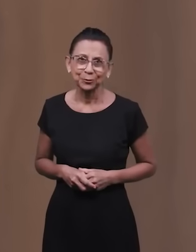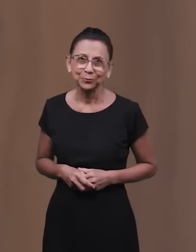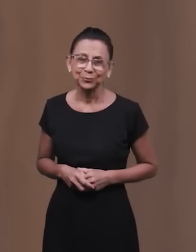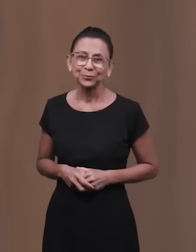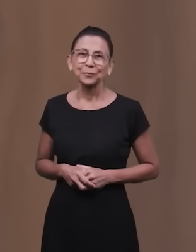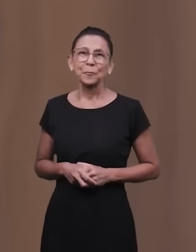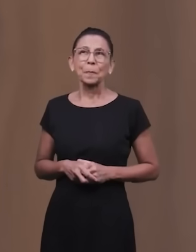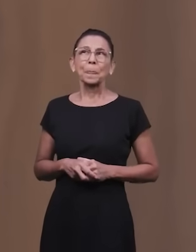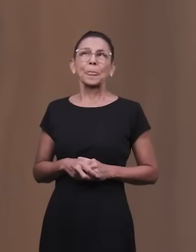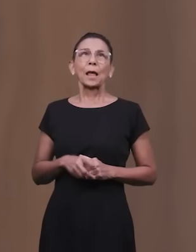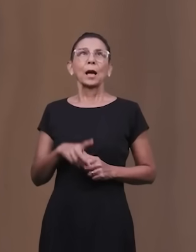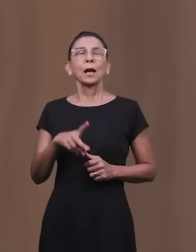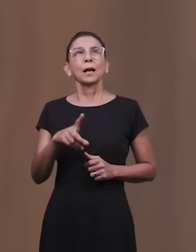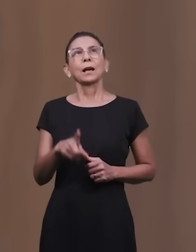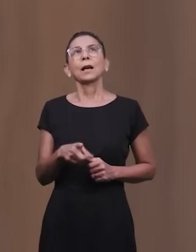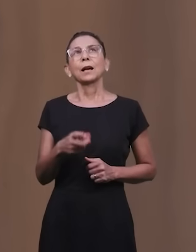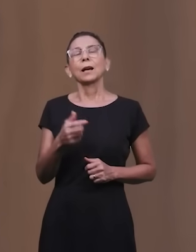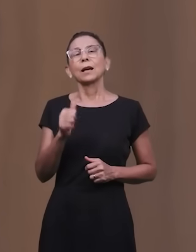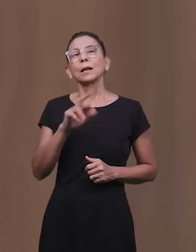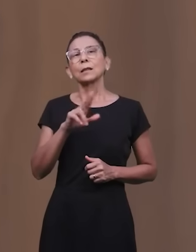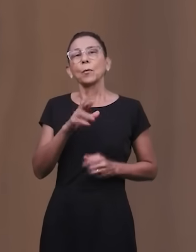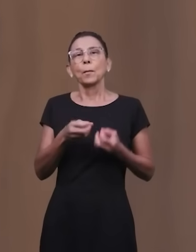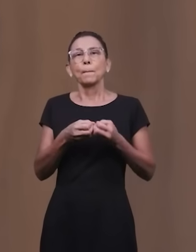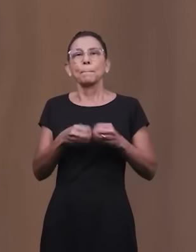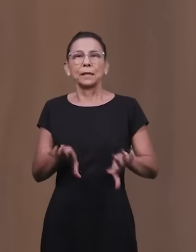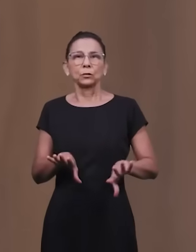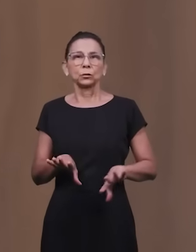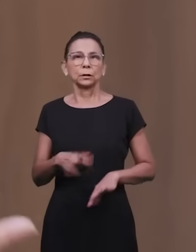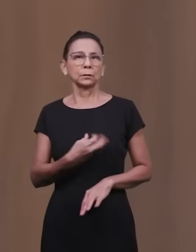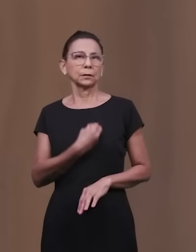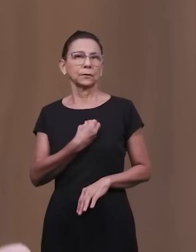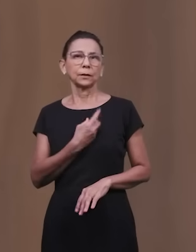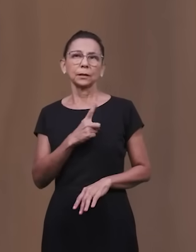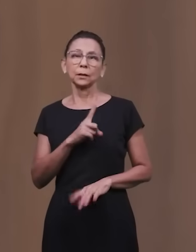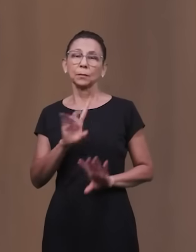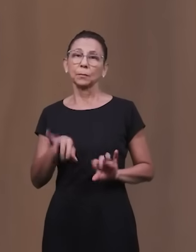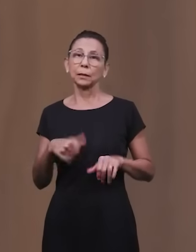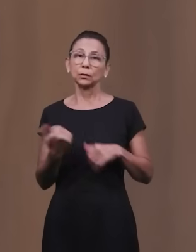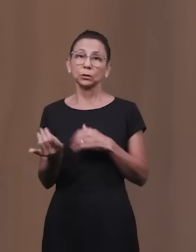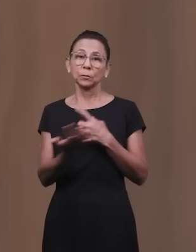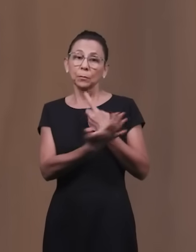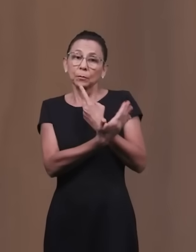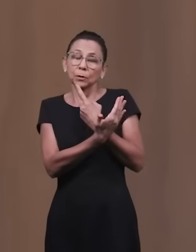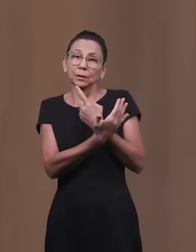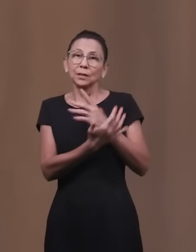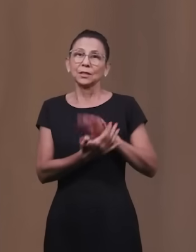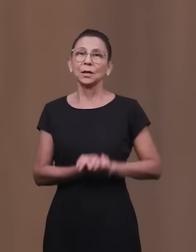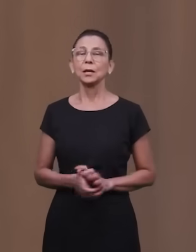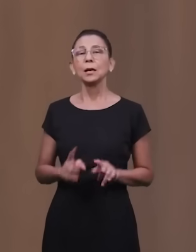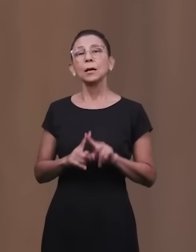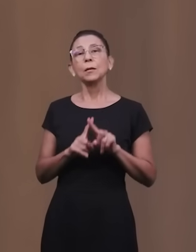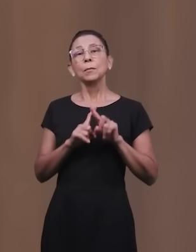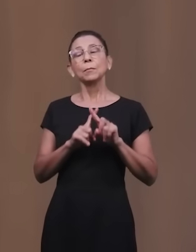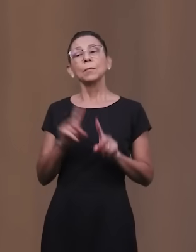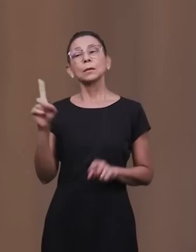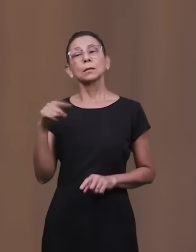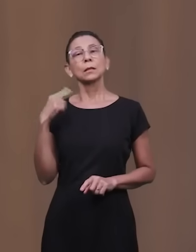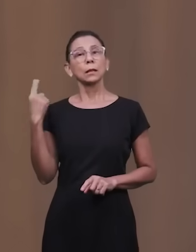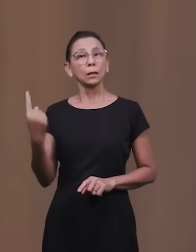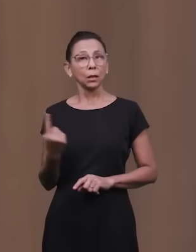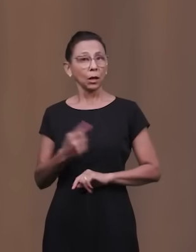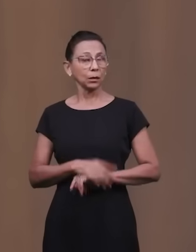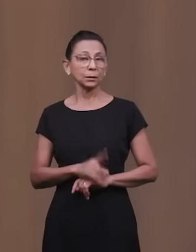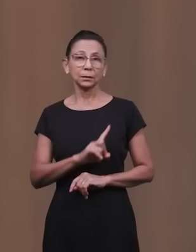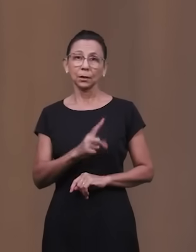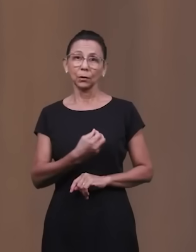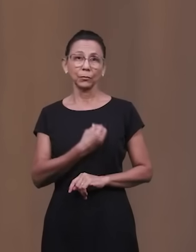é para te prejudicar, é para te proteger. Porém, nós não estamos numa floresta fugindo de uma fera,